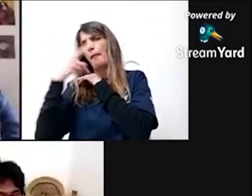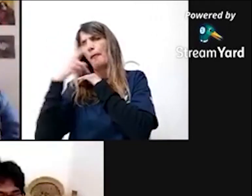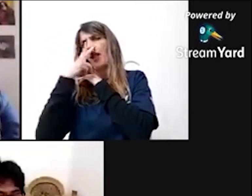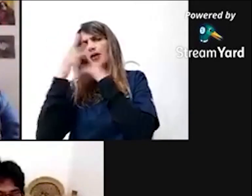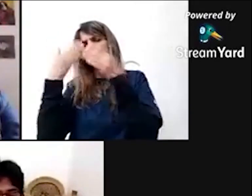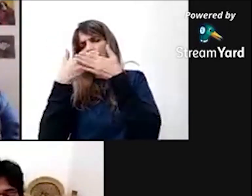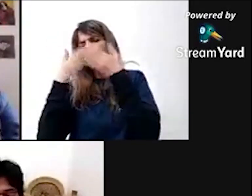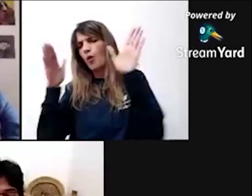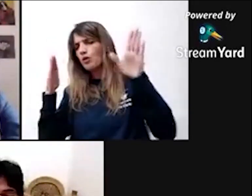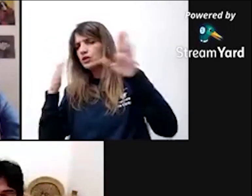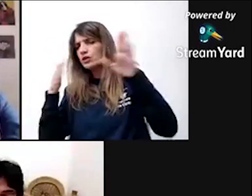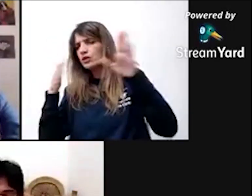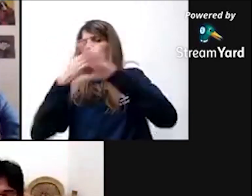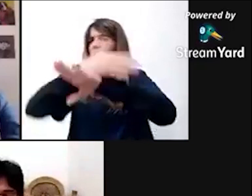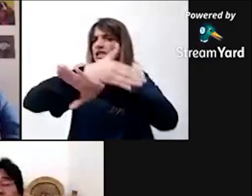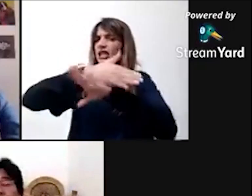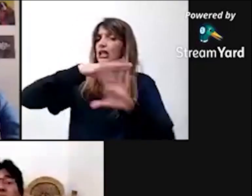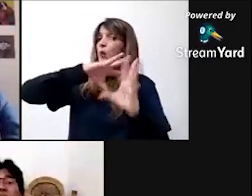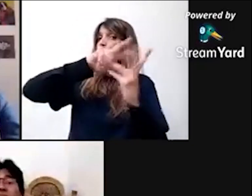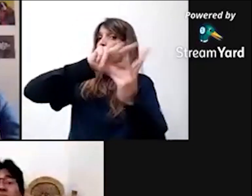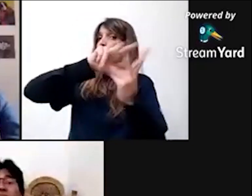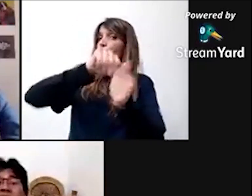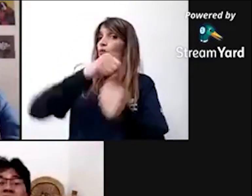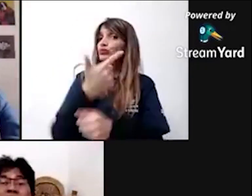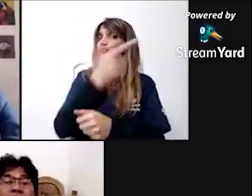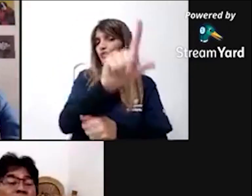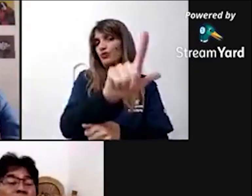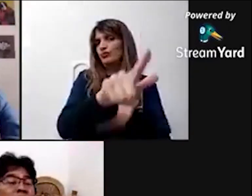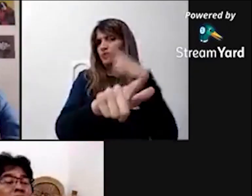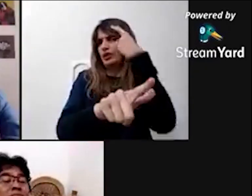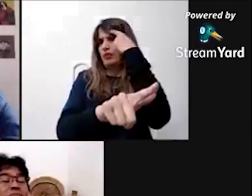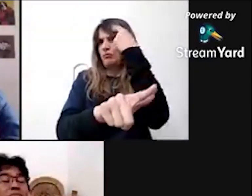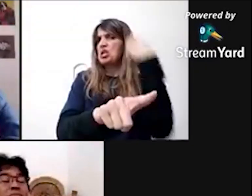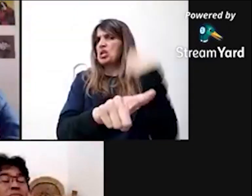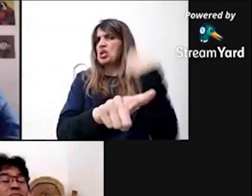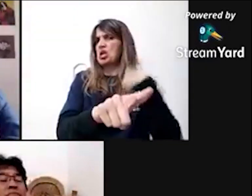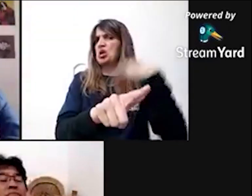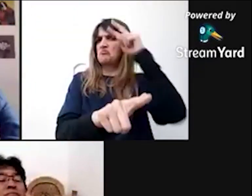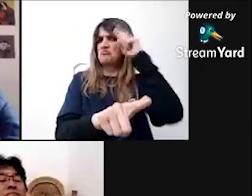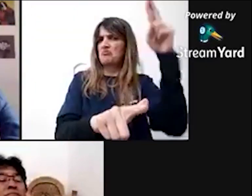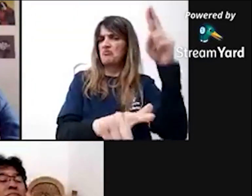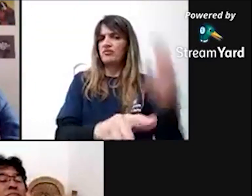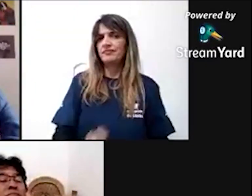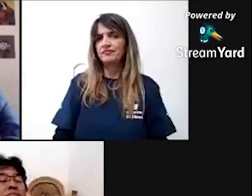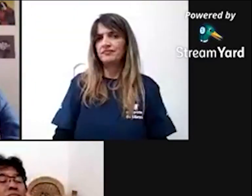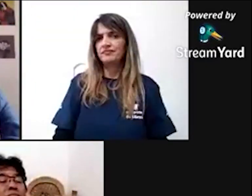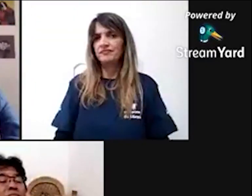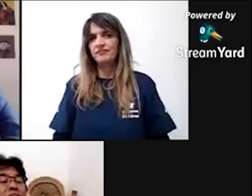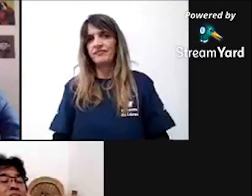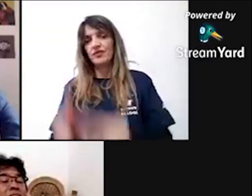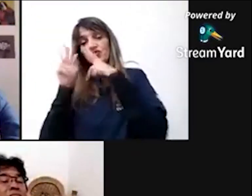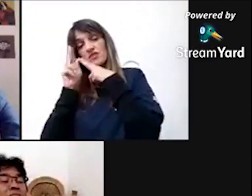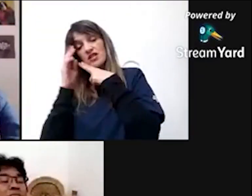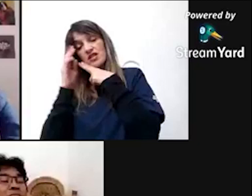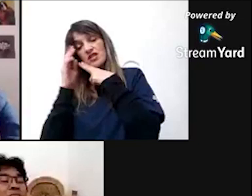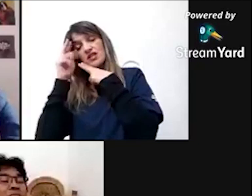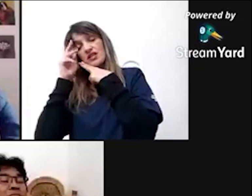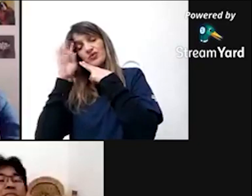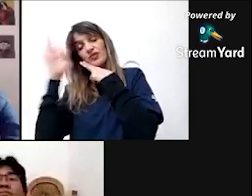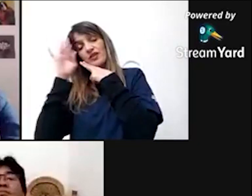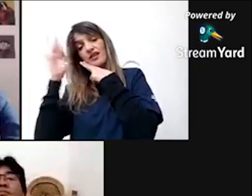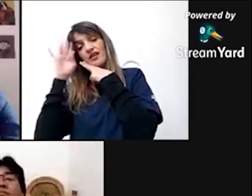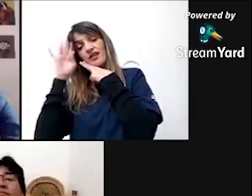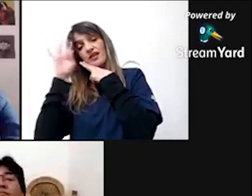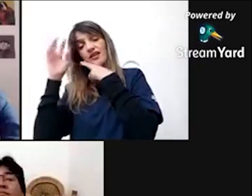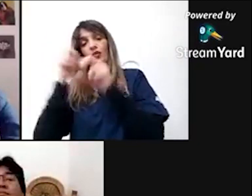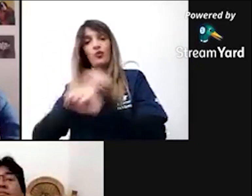mundo alheio, aquele que pensamos dominar. Dormir, sonhar, acordar, são